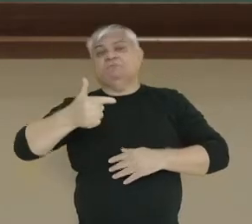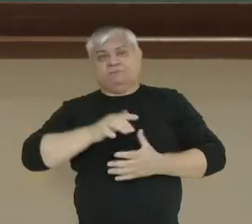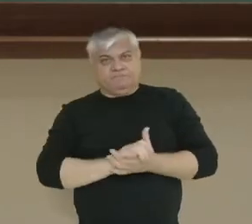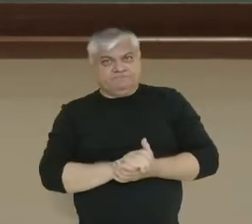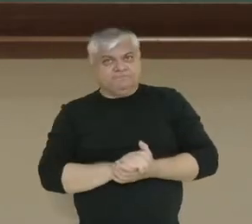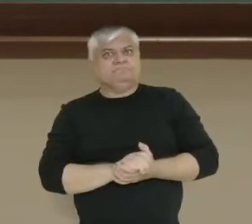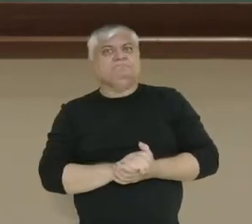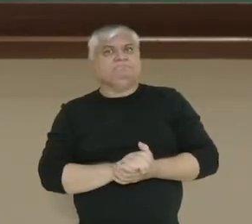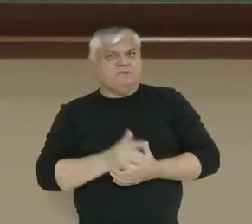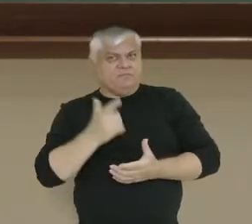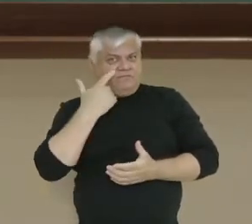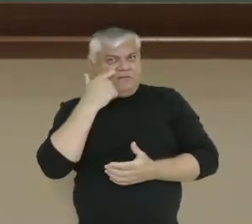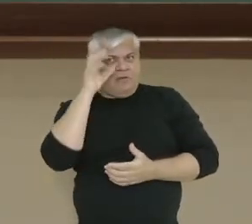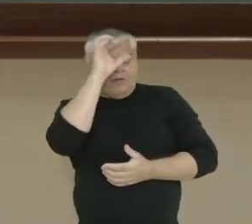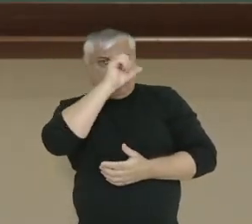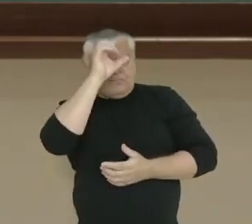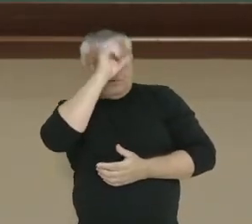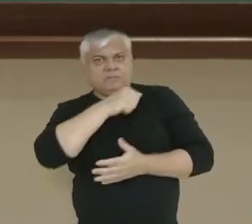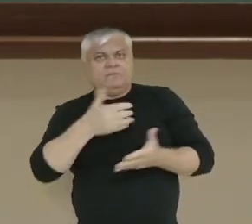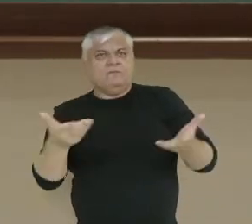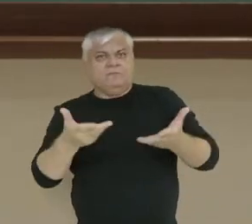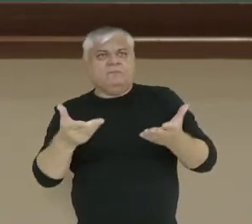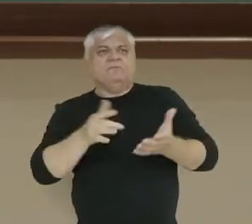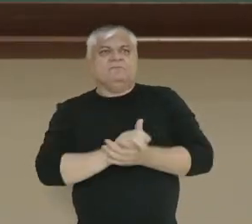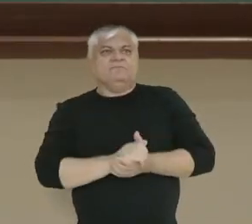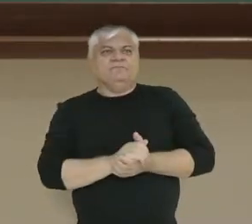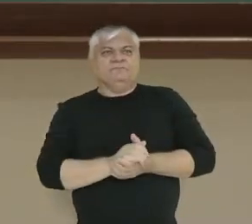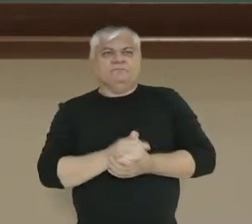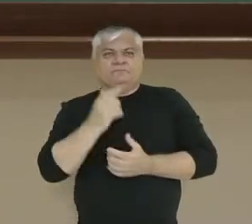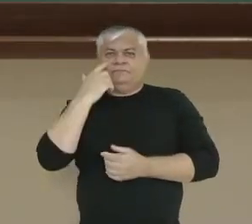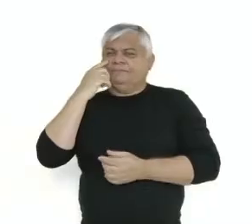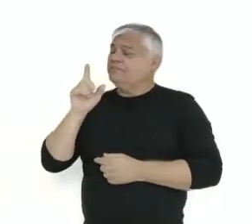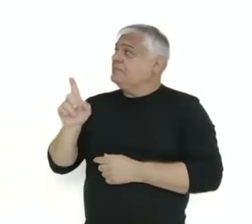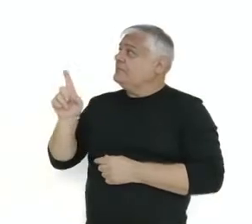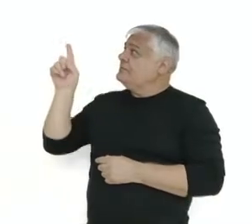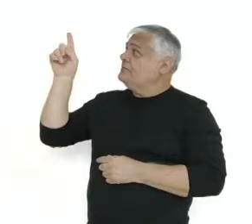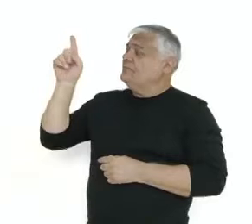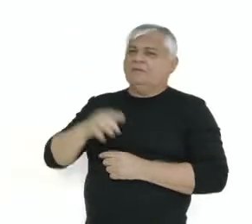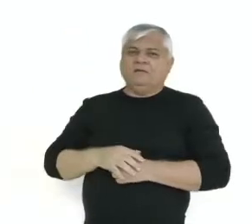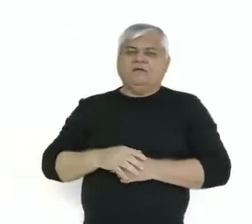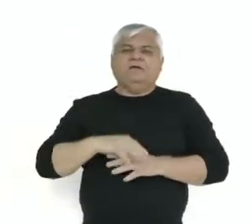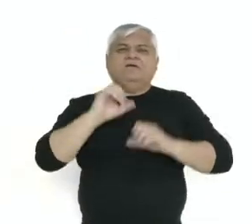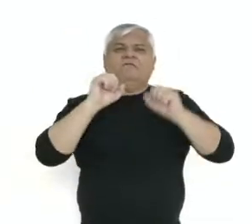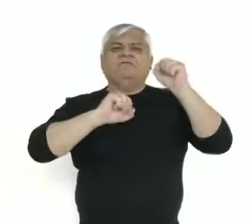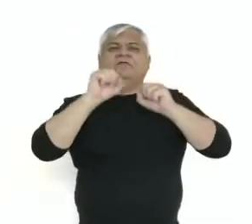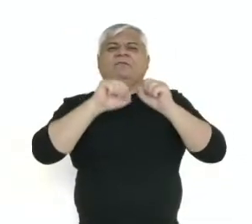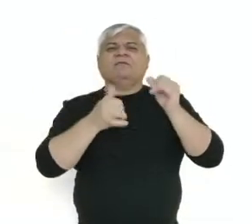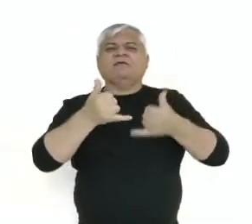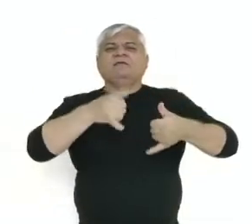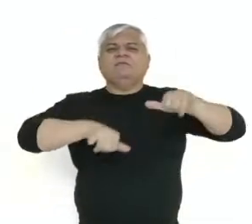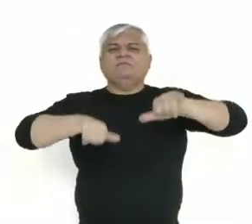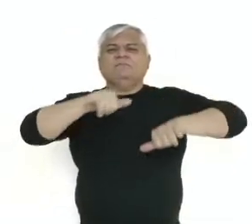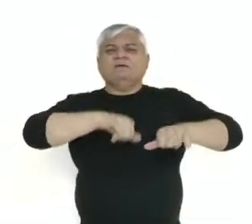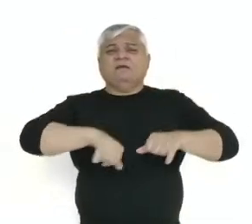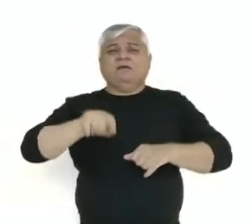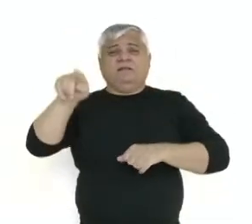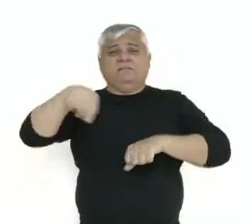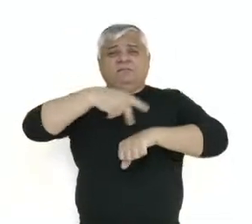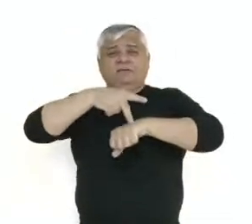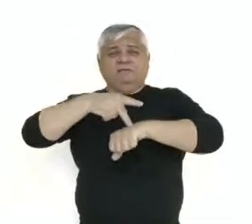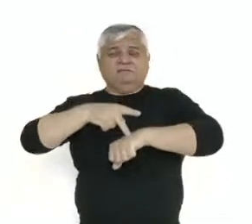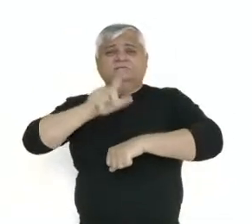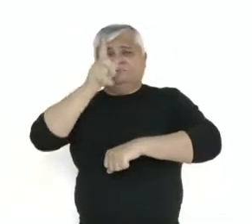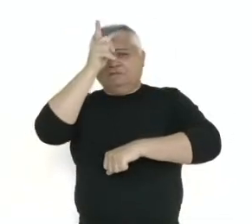vai dar uma olhada nessa aula. Aqui a gente tem uma imagem de fábricas químicas, né, na Alemanha, que